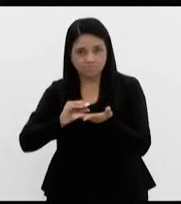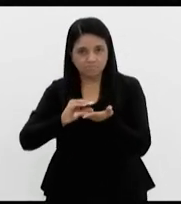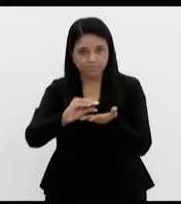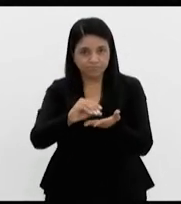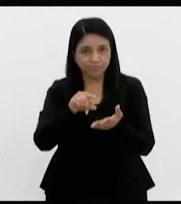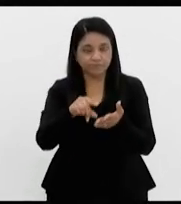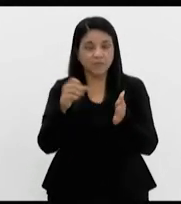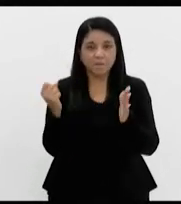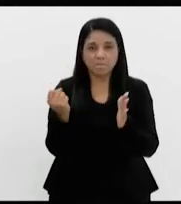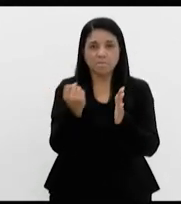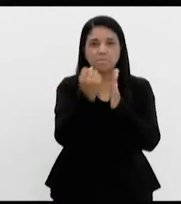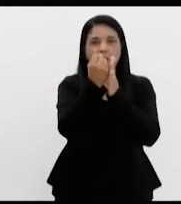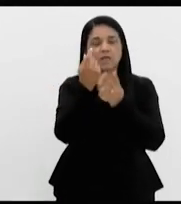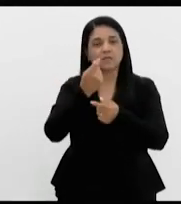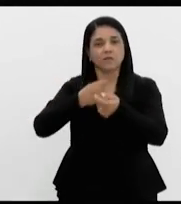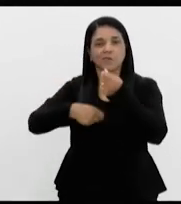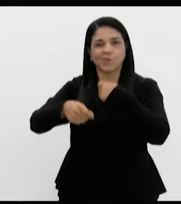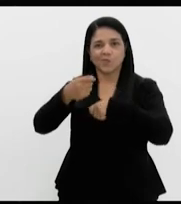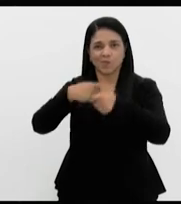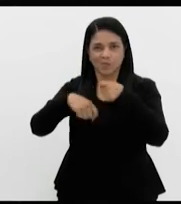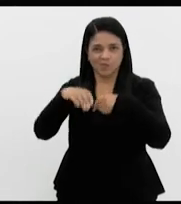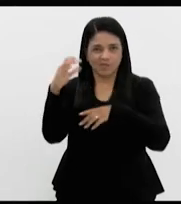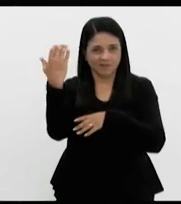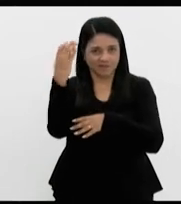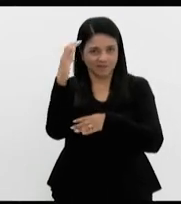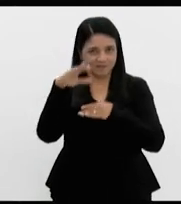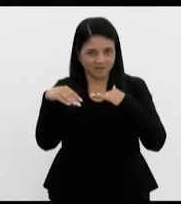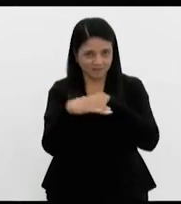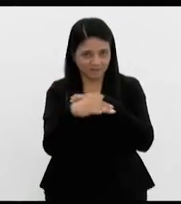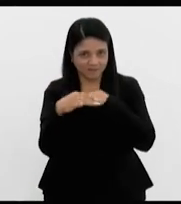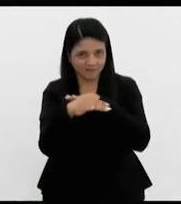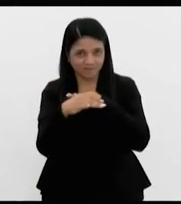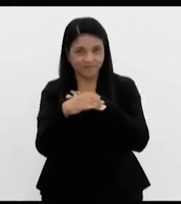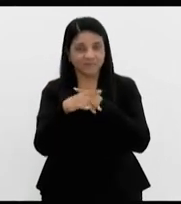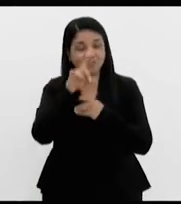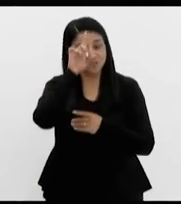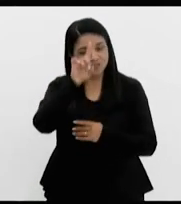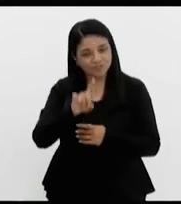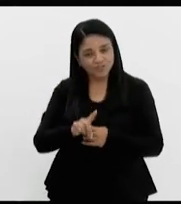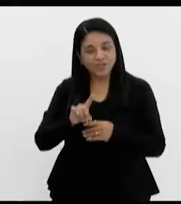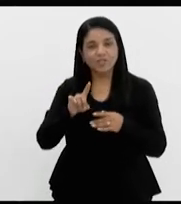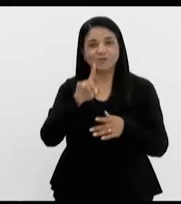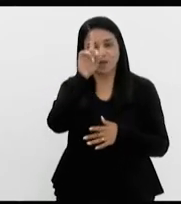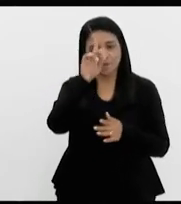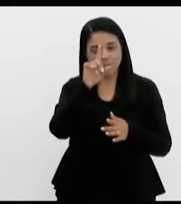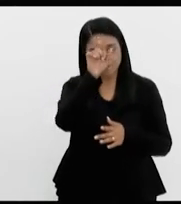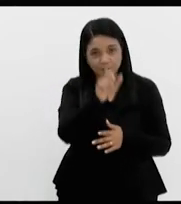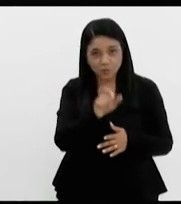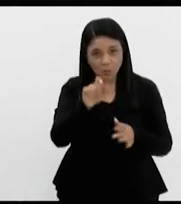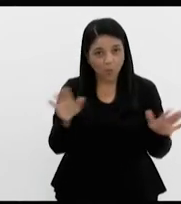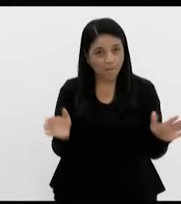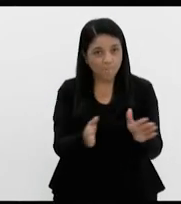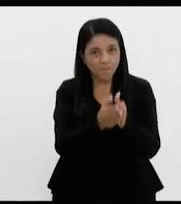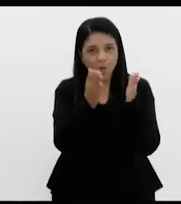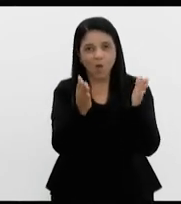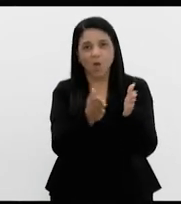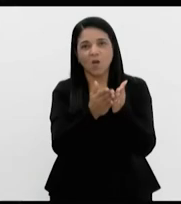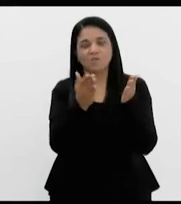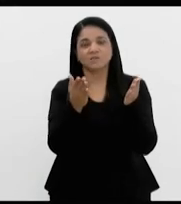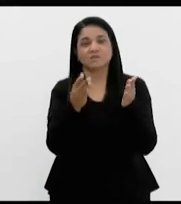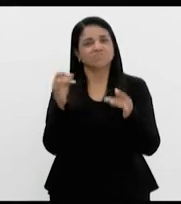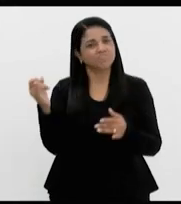a economia da cidade de Niterói, isso dá dignidade às pessoas mais pobres, e isso é muito